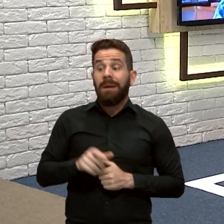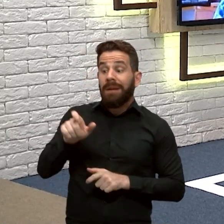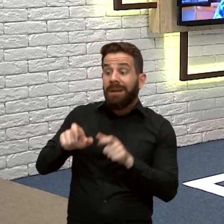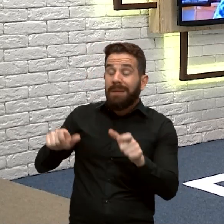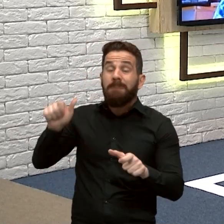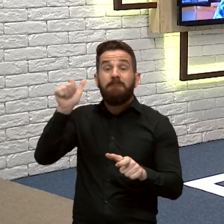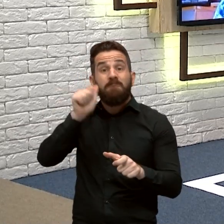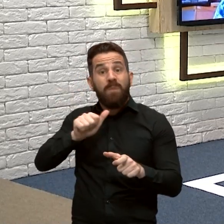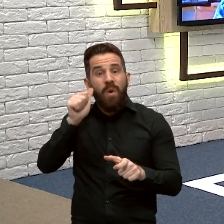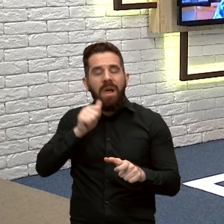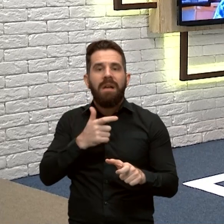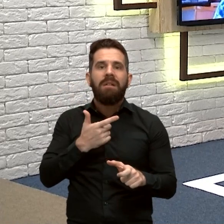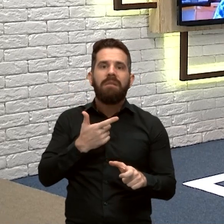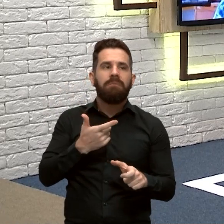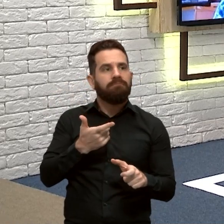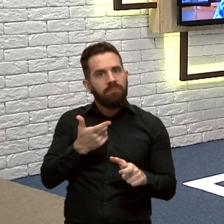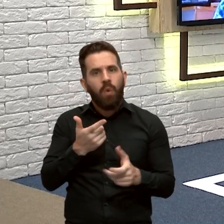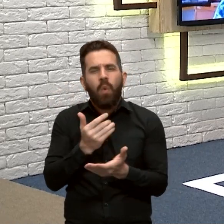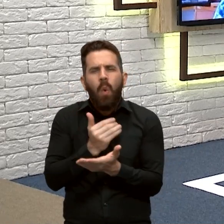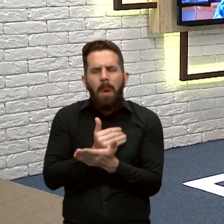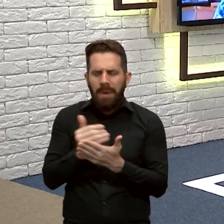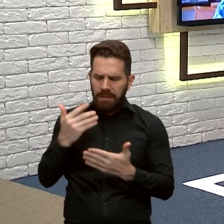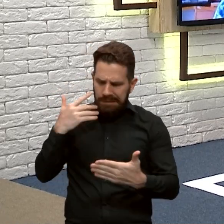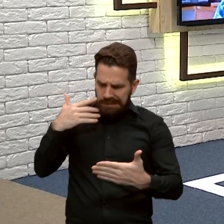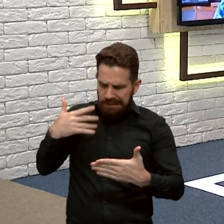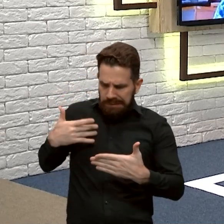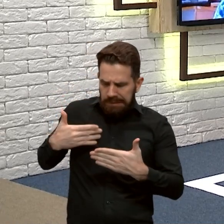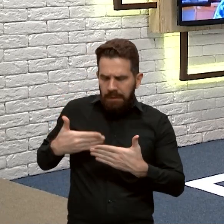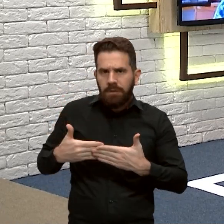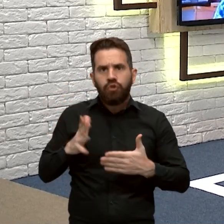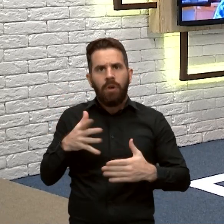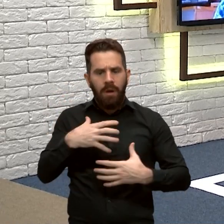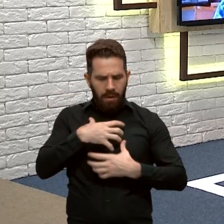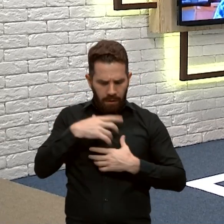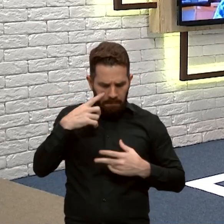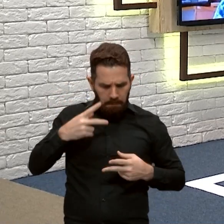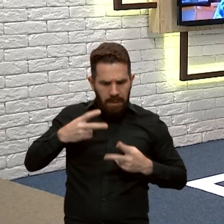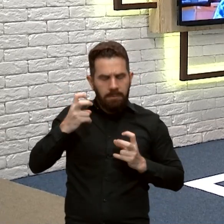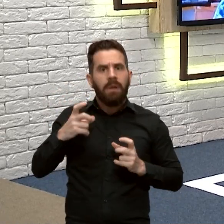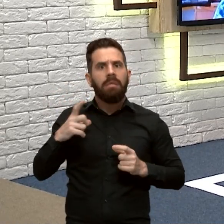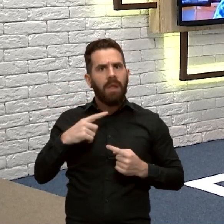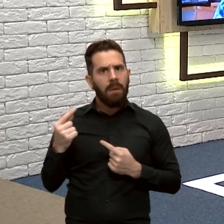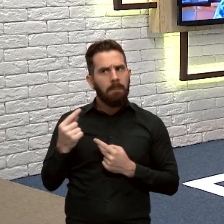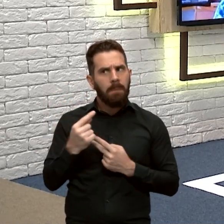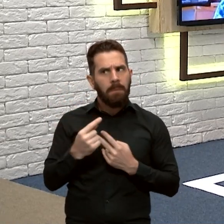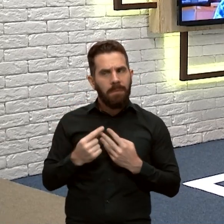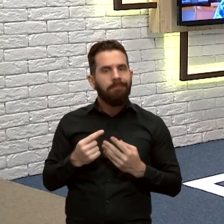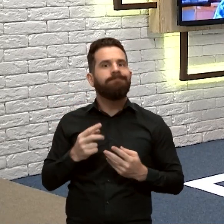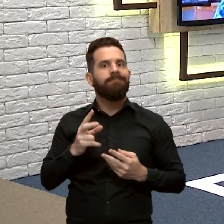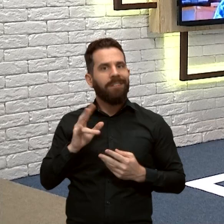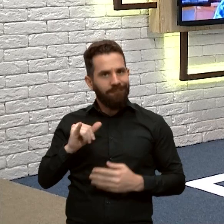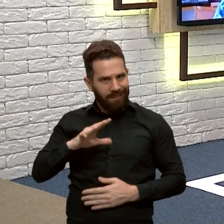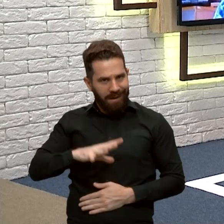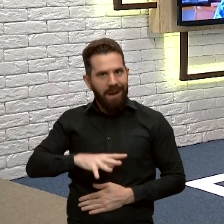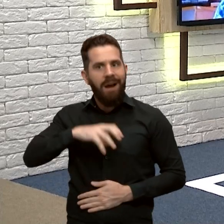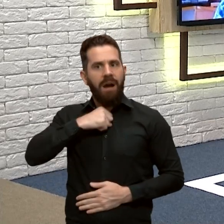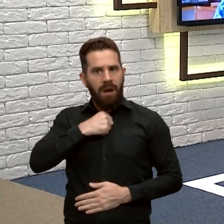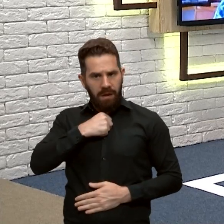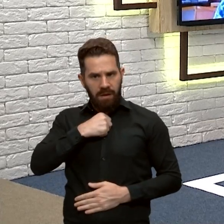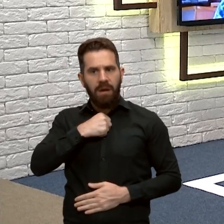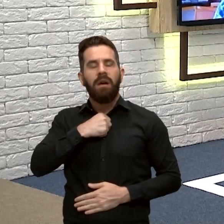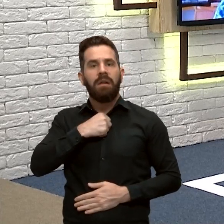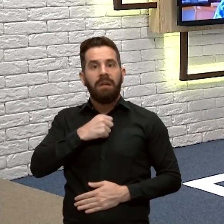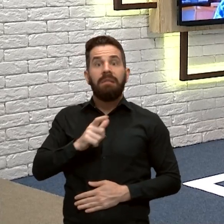estiver se aproximando desse momento, quando perceber os primeiros sinais e sintomas? É necessário sempre fazer